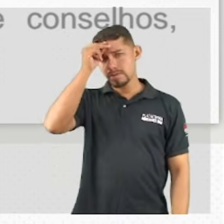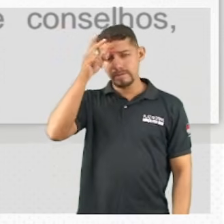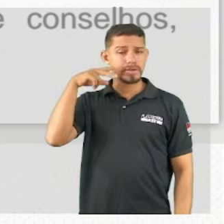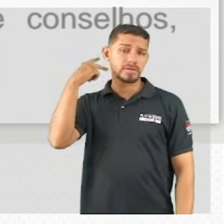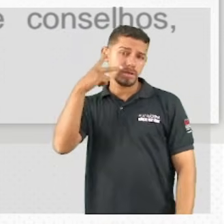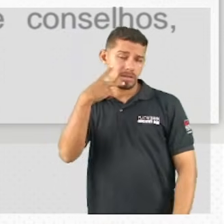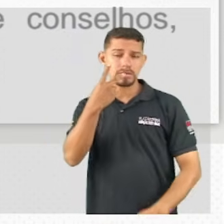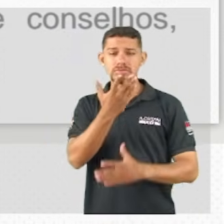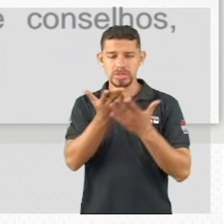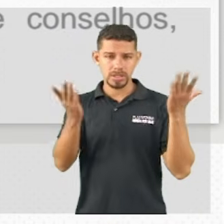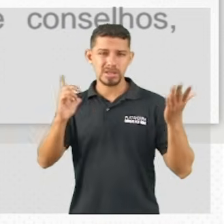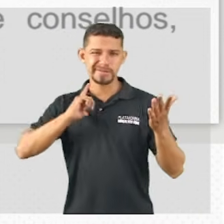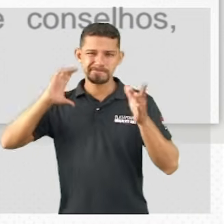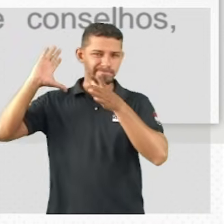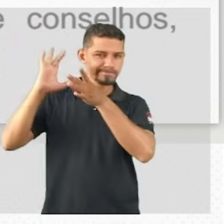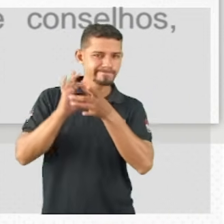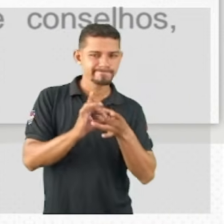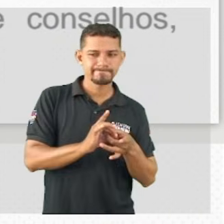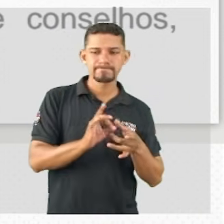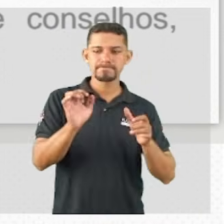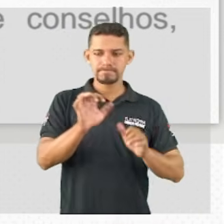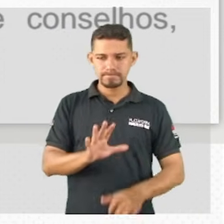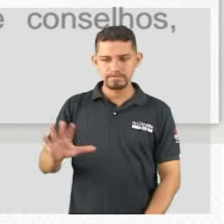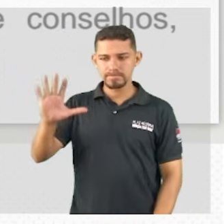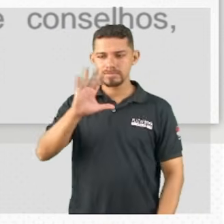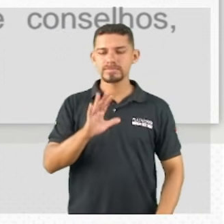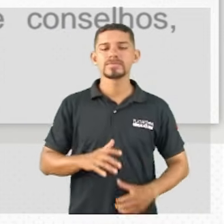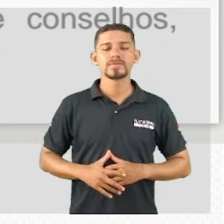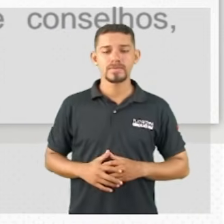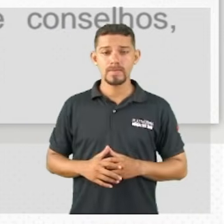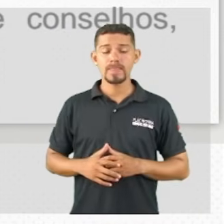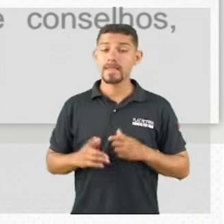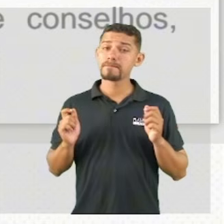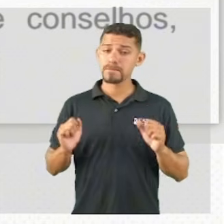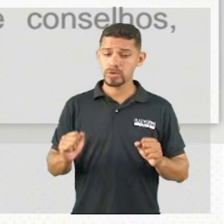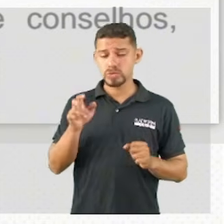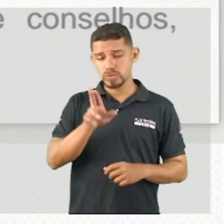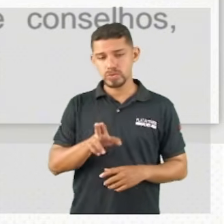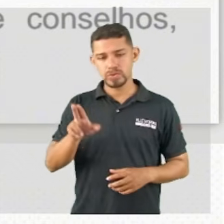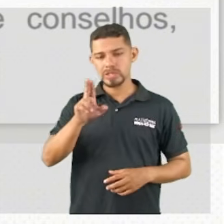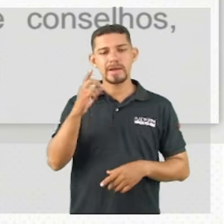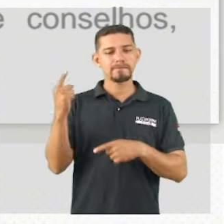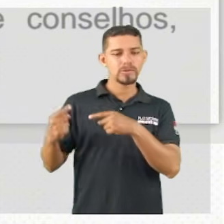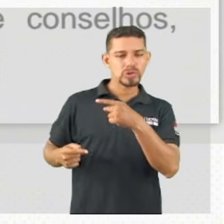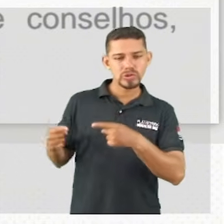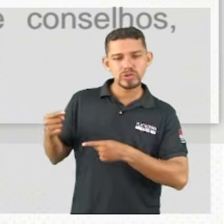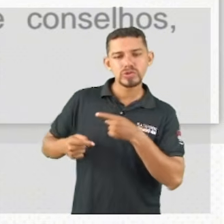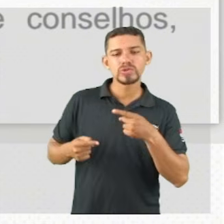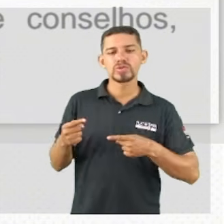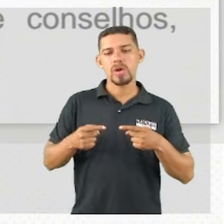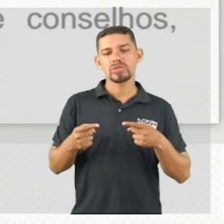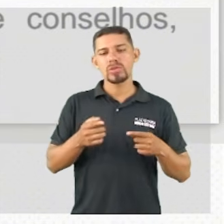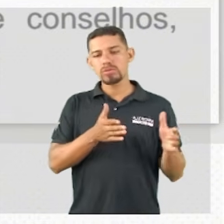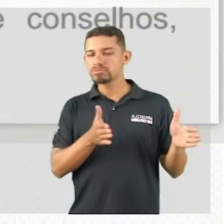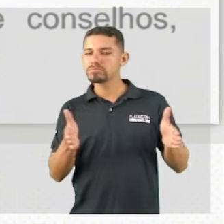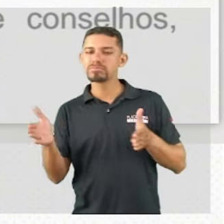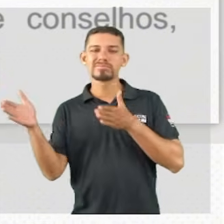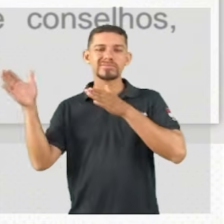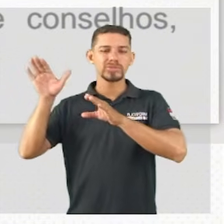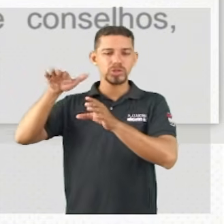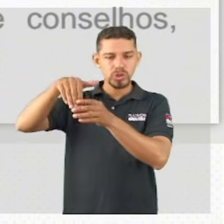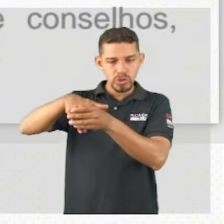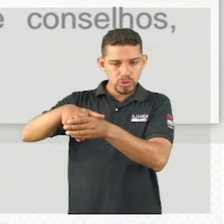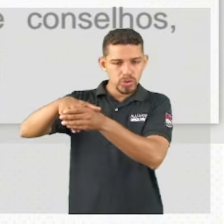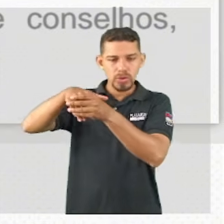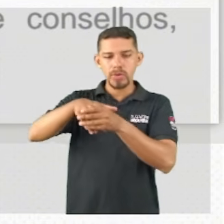gente conseguir contextualizar a respeito desse debate. A gente pode utilizar nos debates políticos, durante as campanhas eleitorais, a